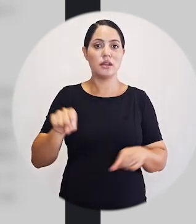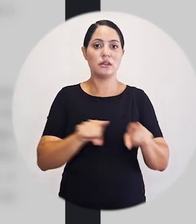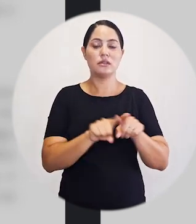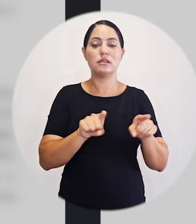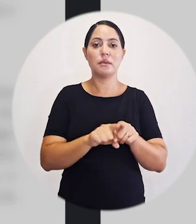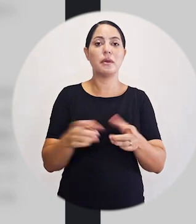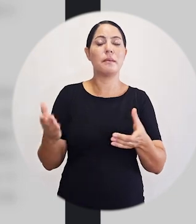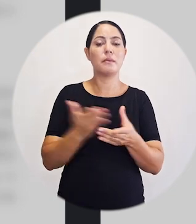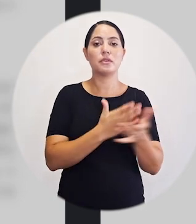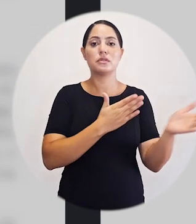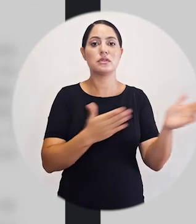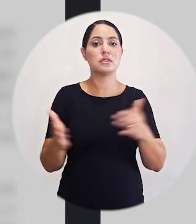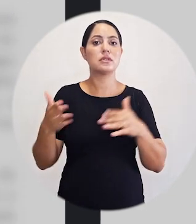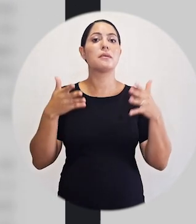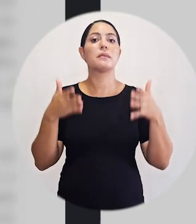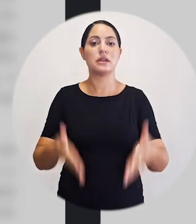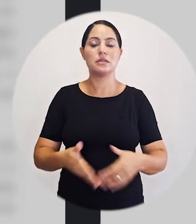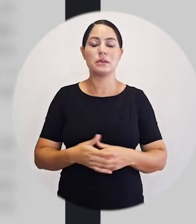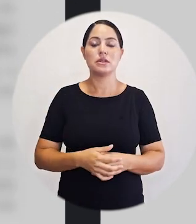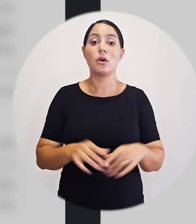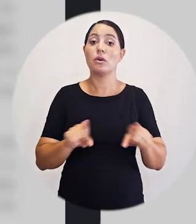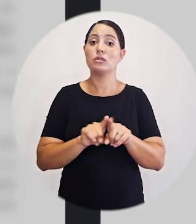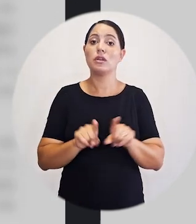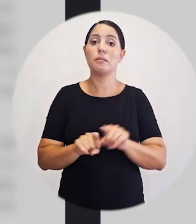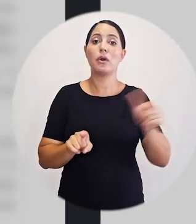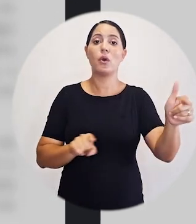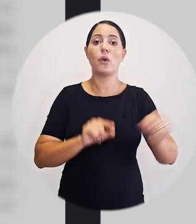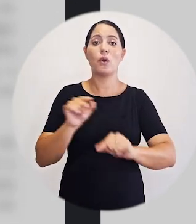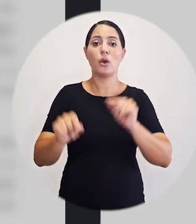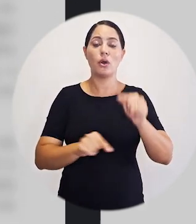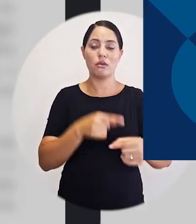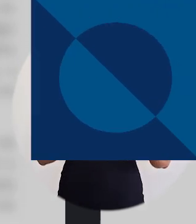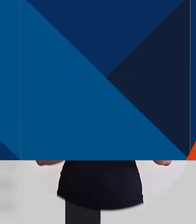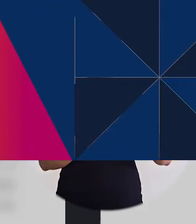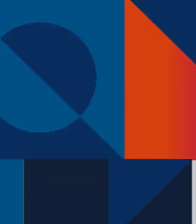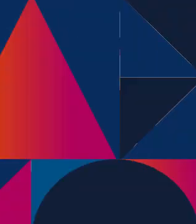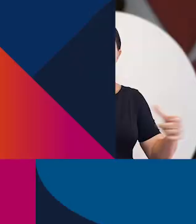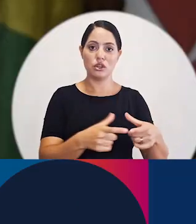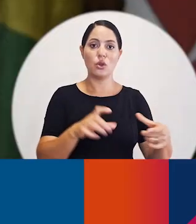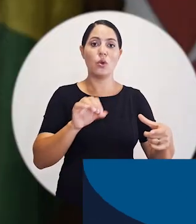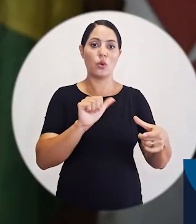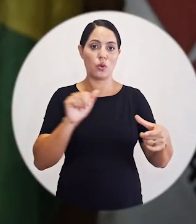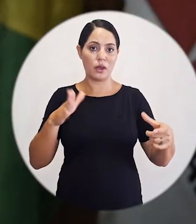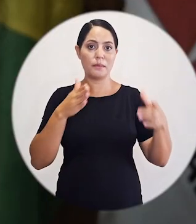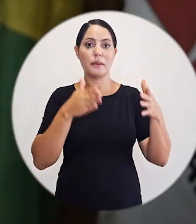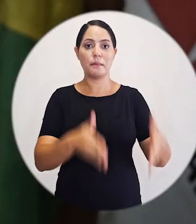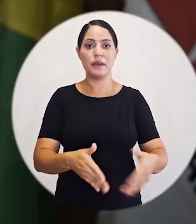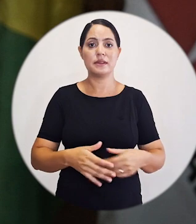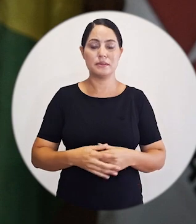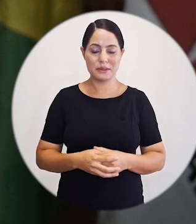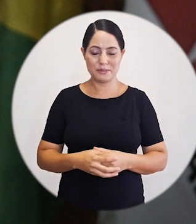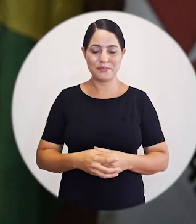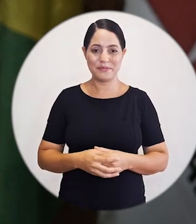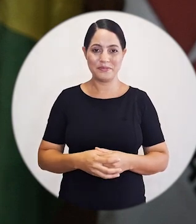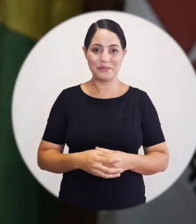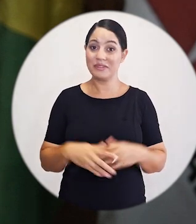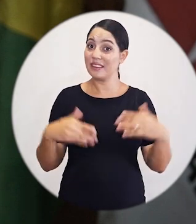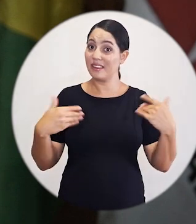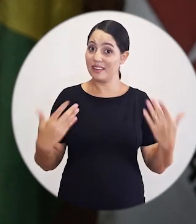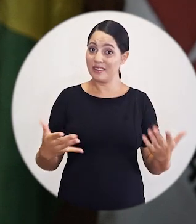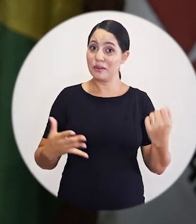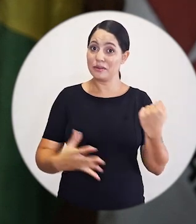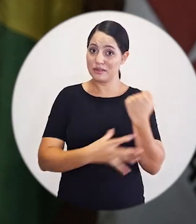a participação em processos. Outra bandeira da Ordem é o plano de interiorização. A proteção e a segurança